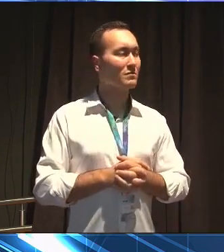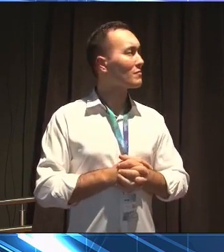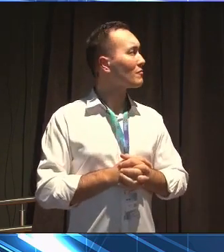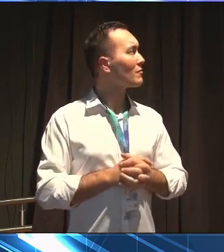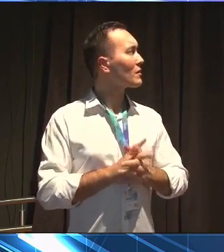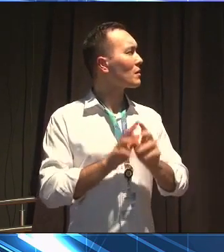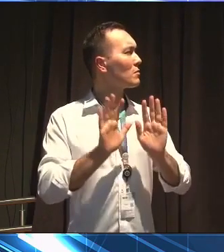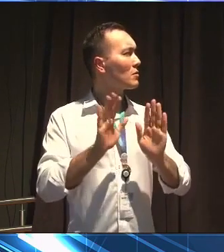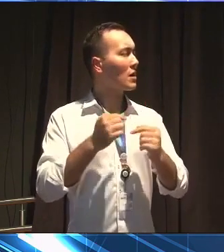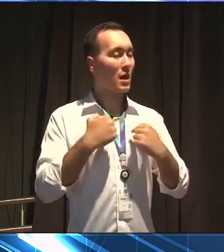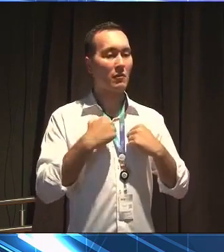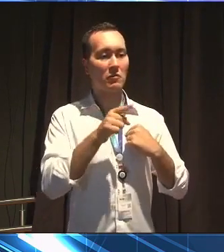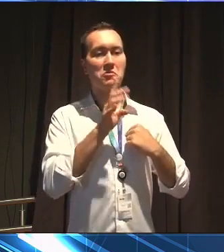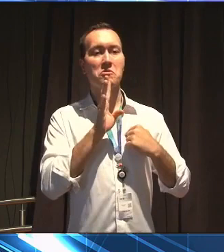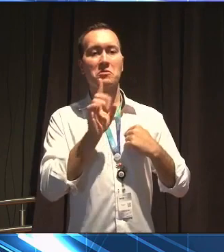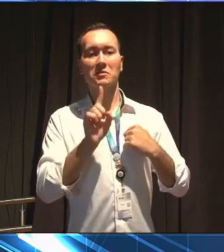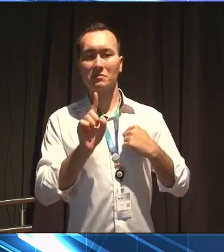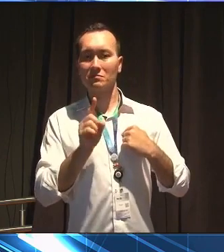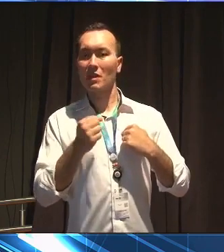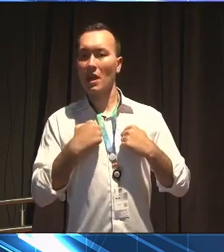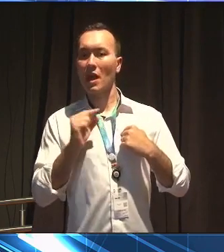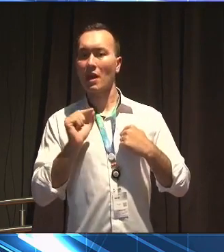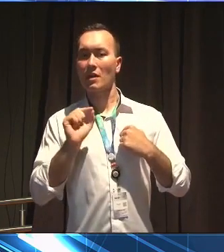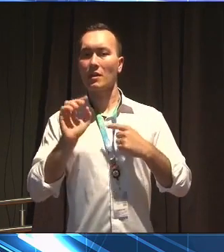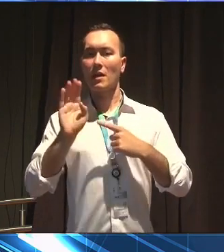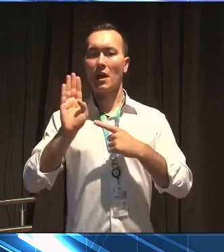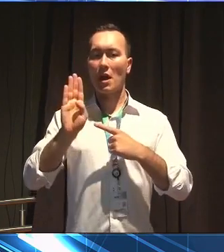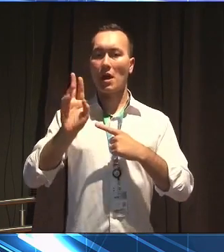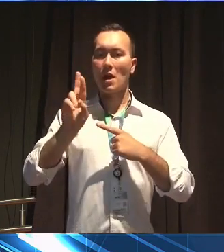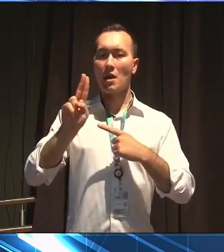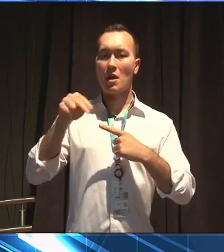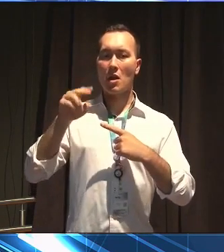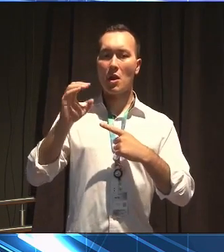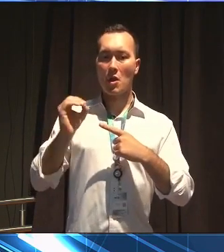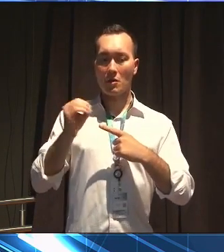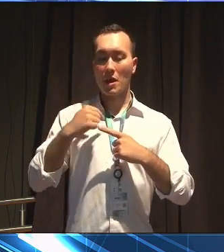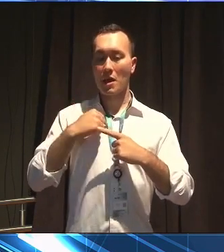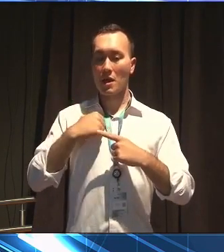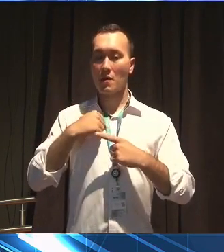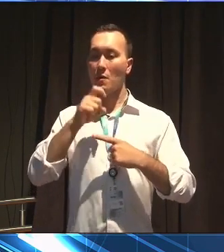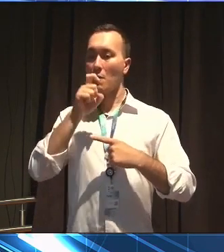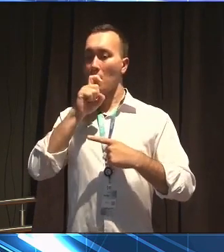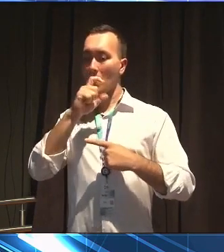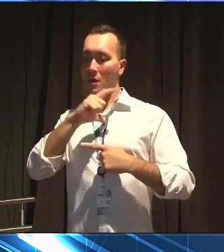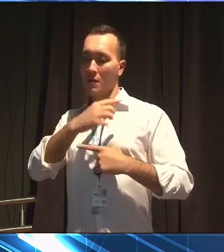me conhece, sou o Bruno Brito, sou pai de três crianças,